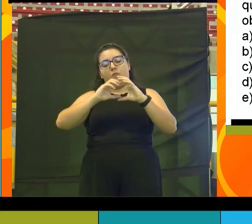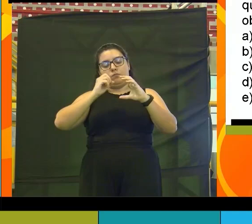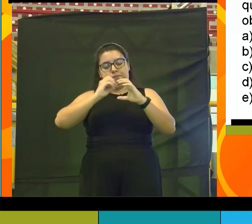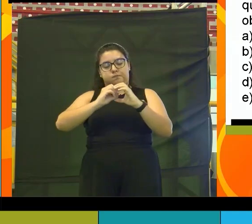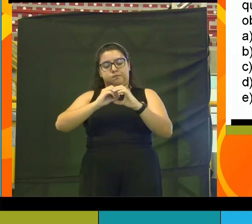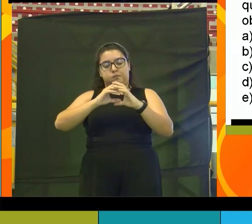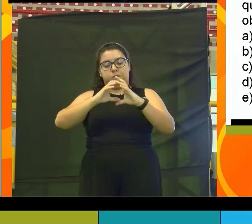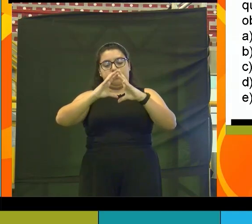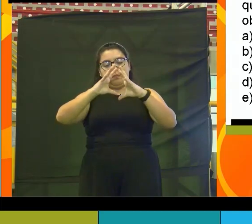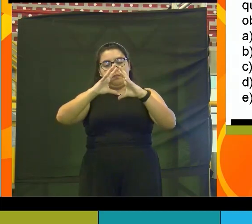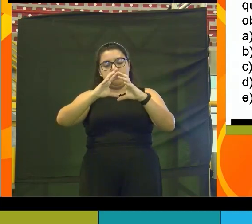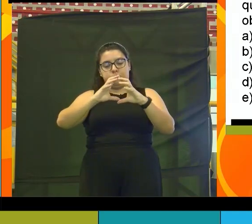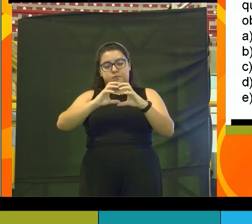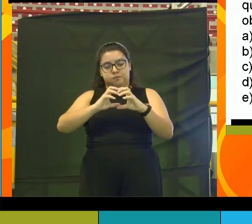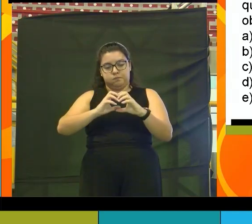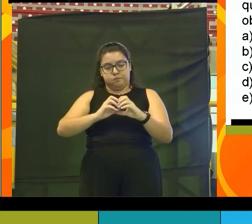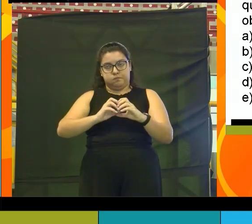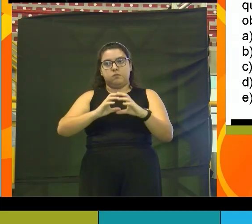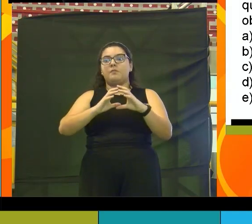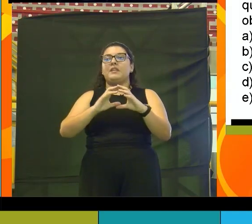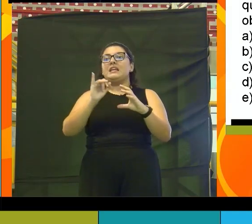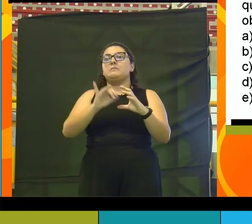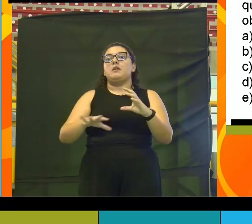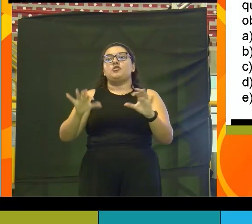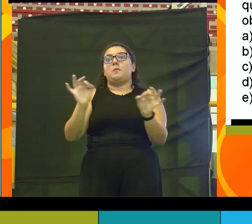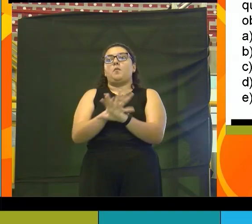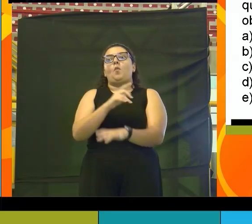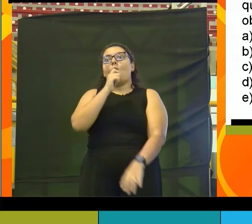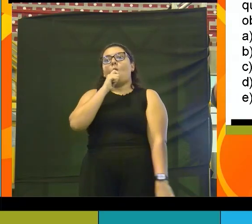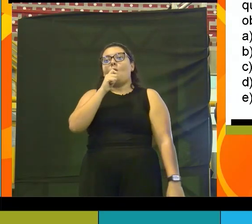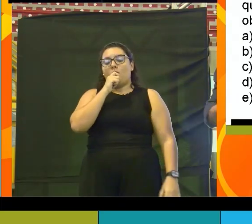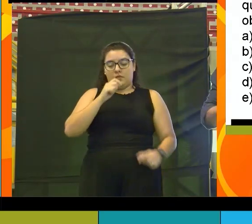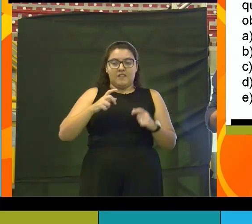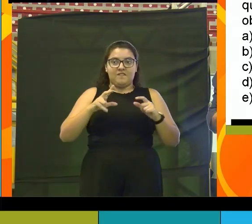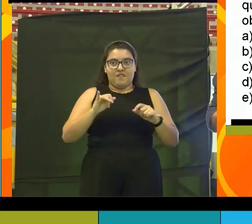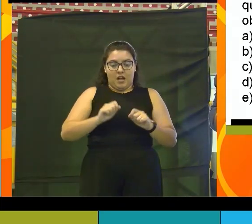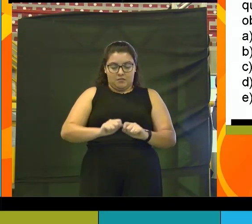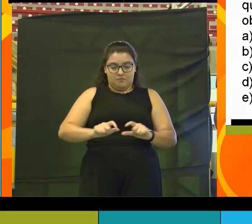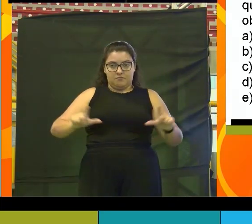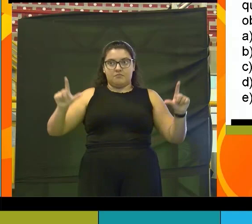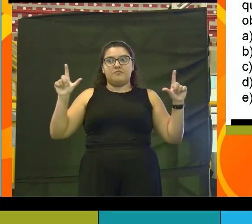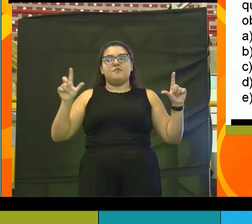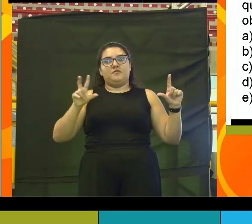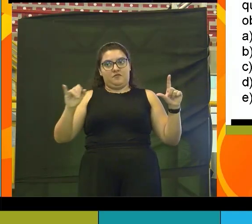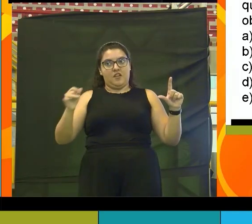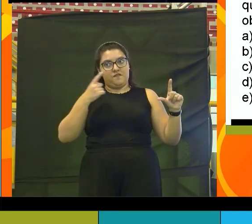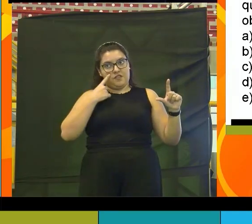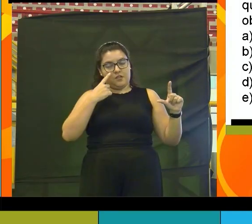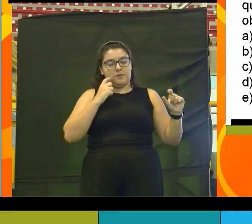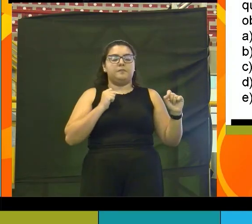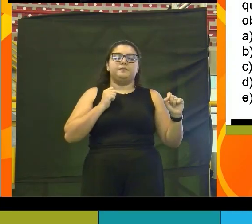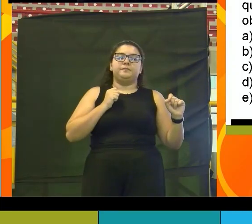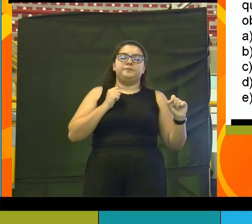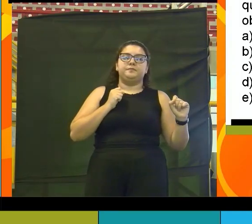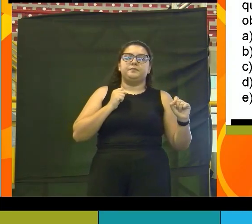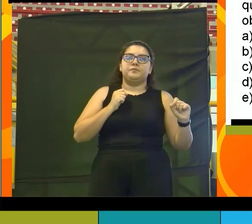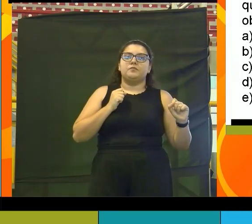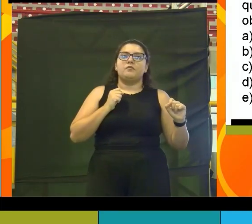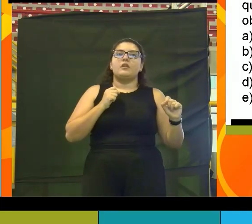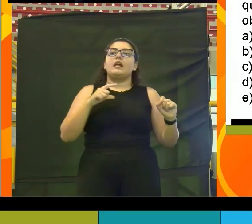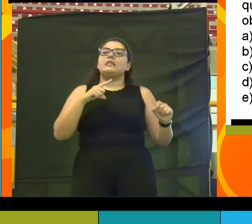dimensões. A imagem ainda não está ampliada. Daqui a pouco eu vou dar uma ampliada nela. Mas tem